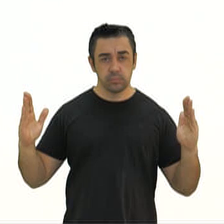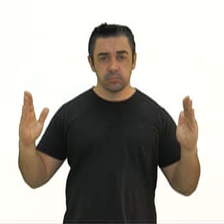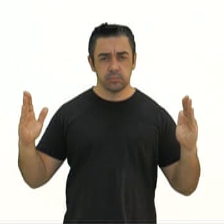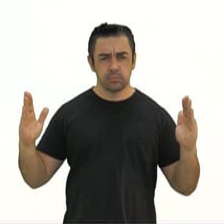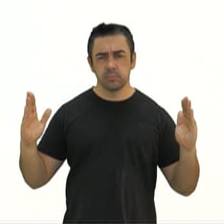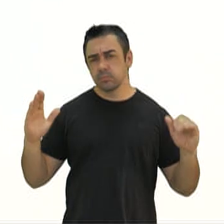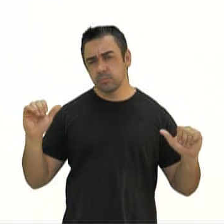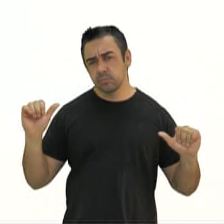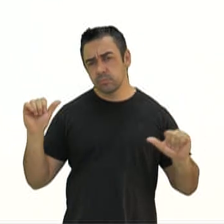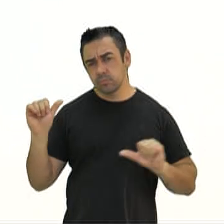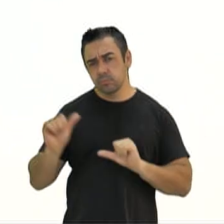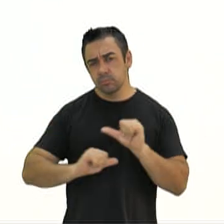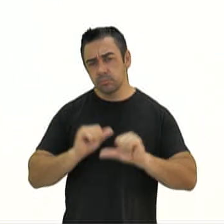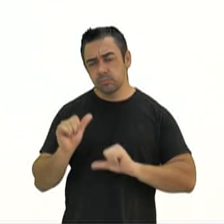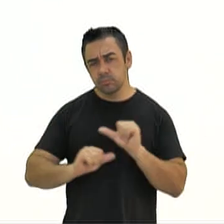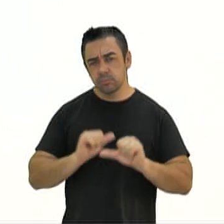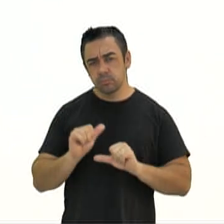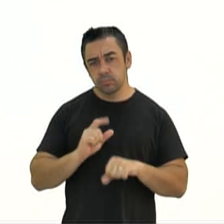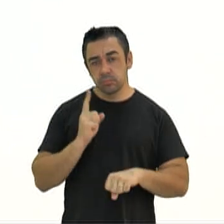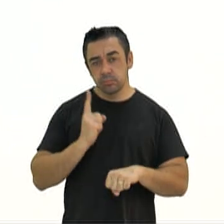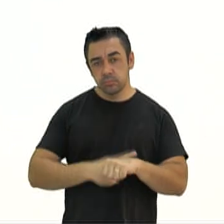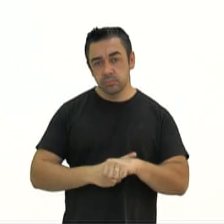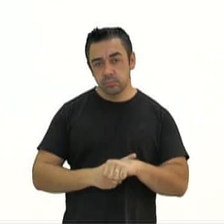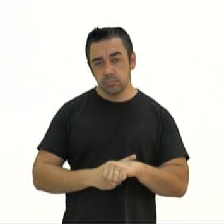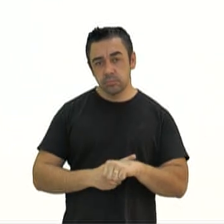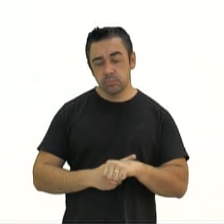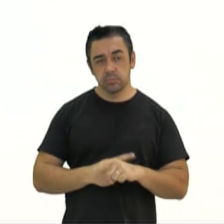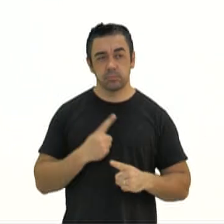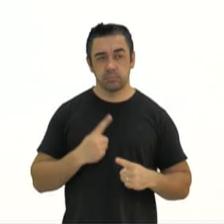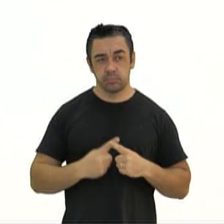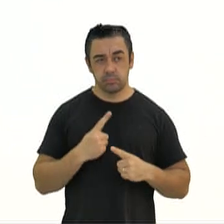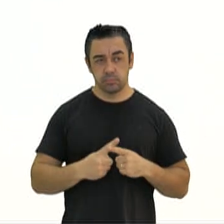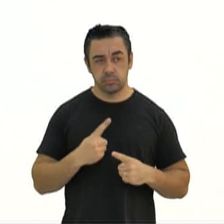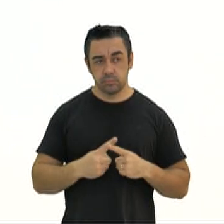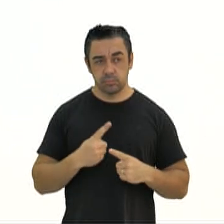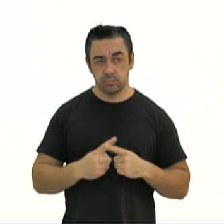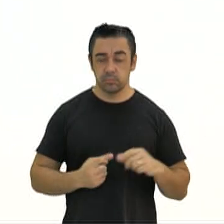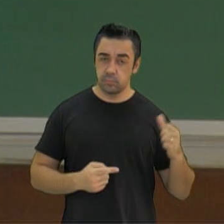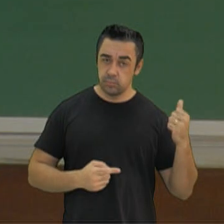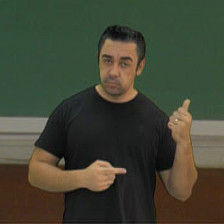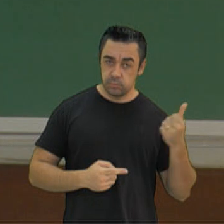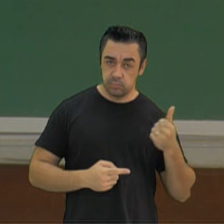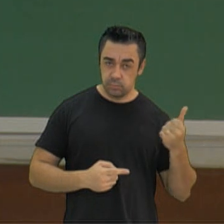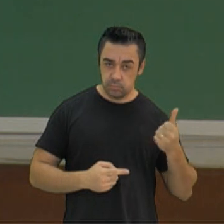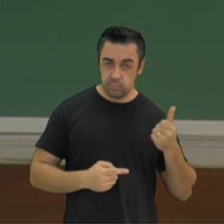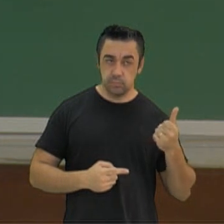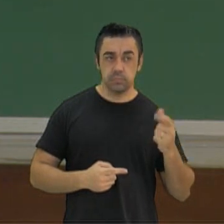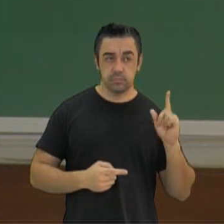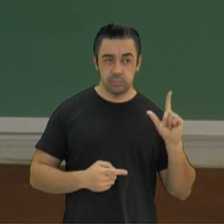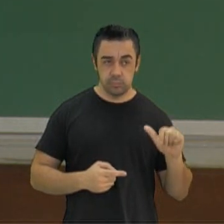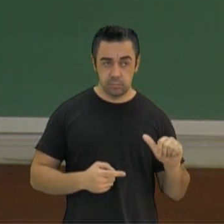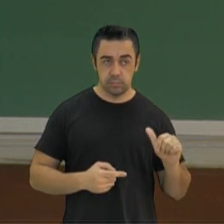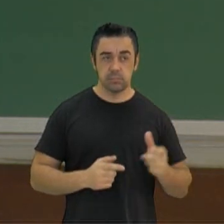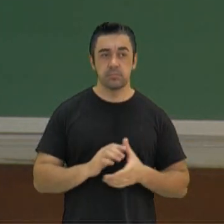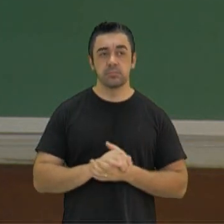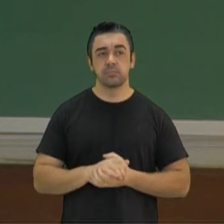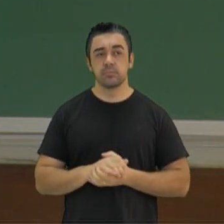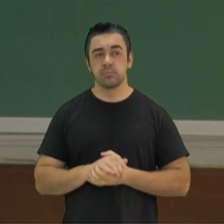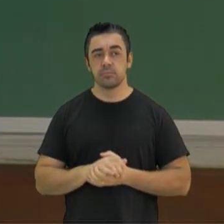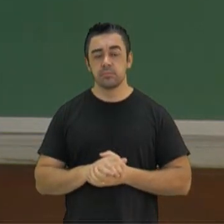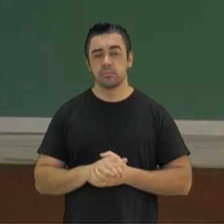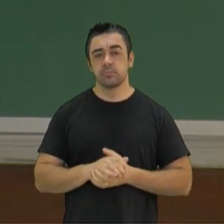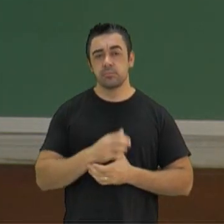vamos transformar isso em minutos para quê? A gente vai dizer que o primeiro voo sai